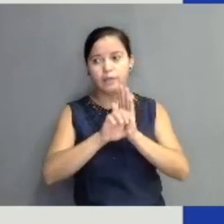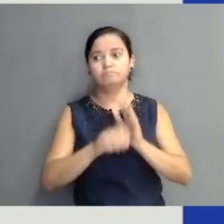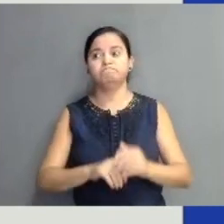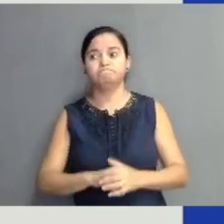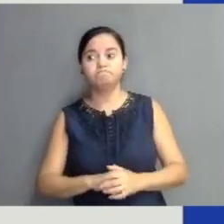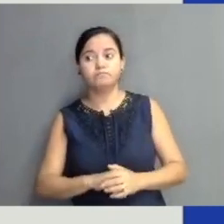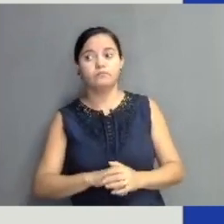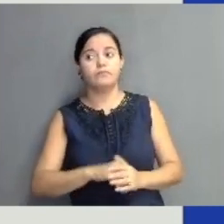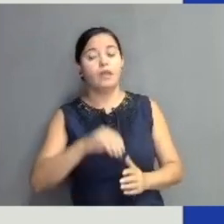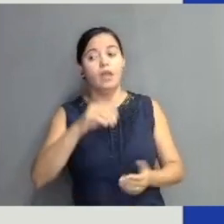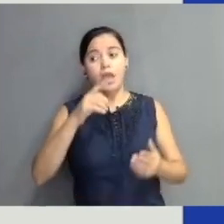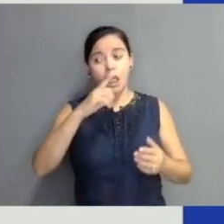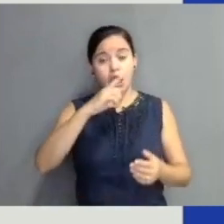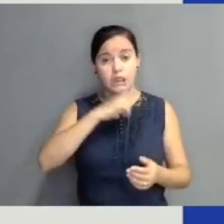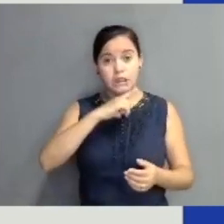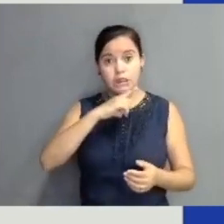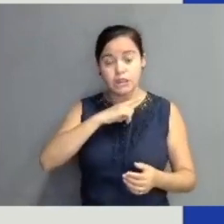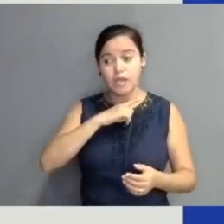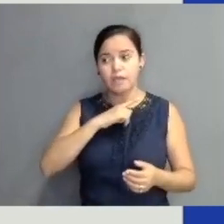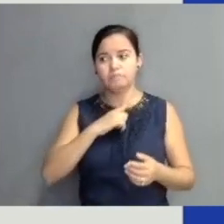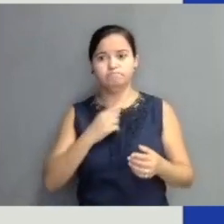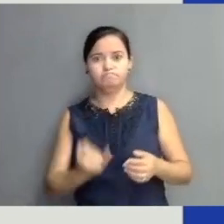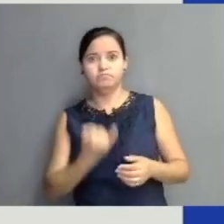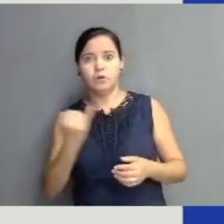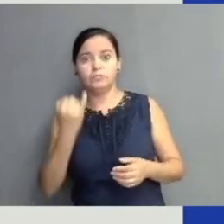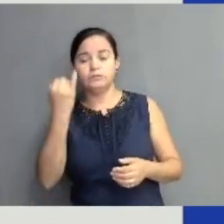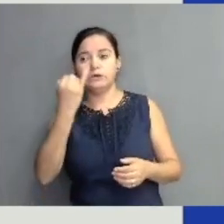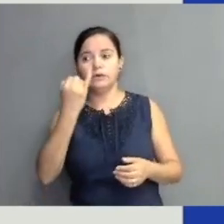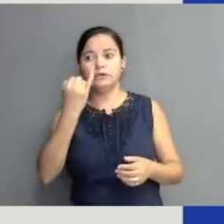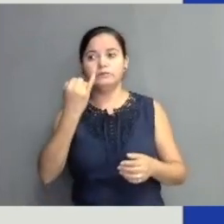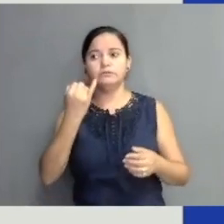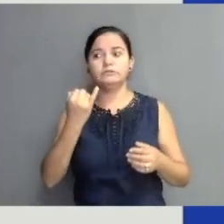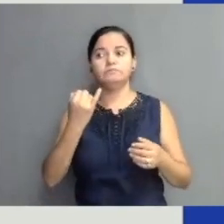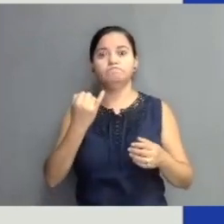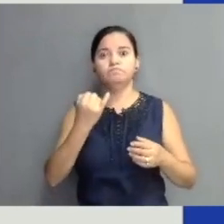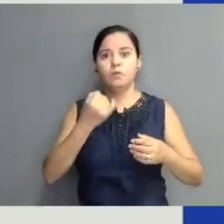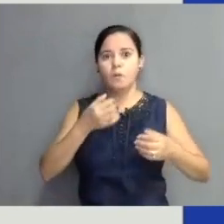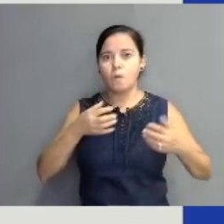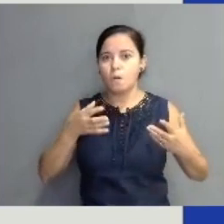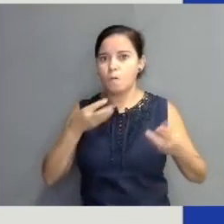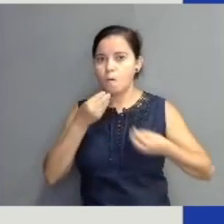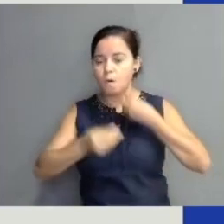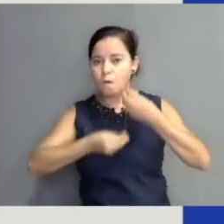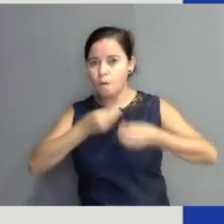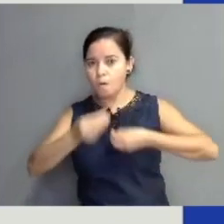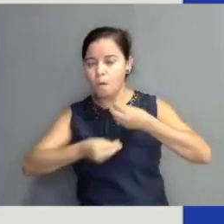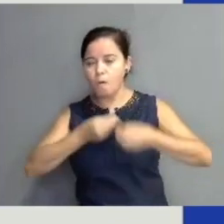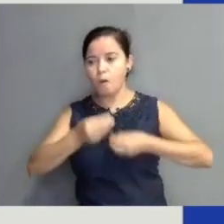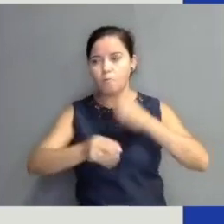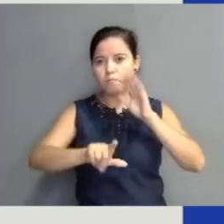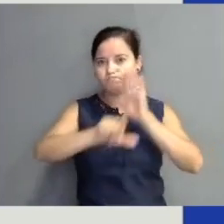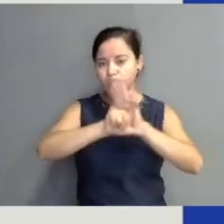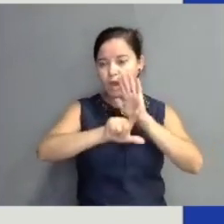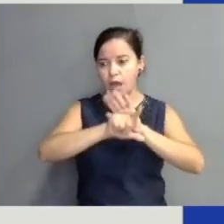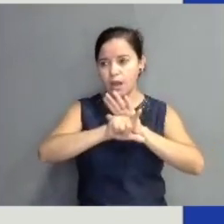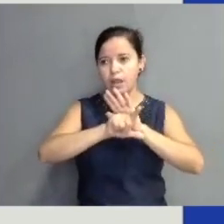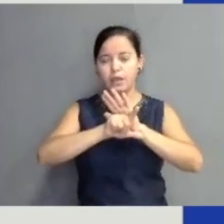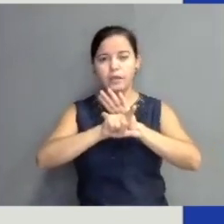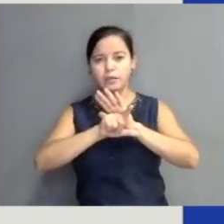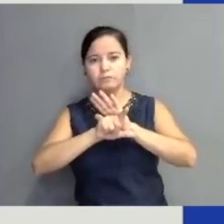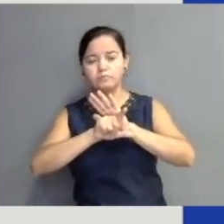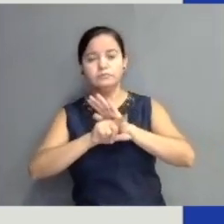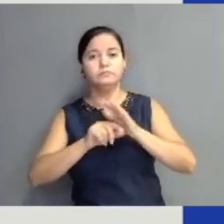Criança e do Adolescente, ele fundamenta, não é, esse argumento em uma lei, que é o Estatuto da Criança e do